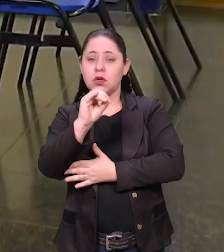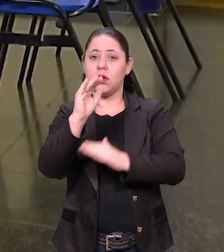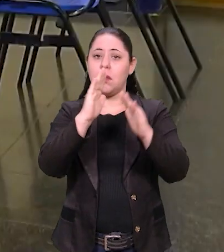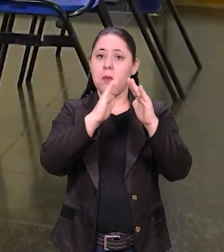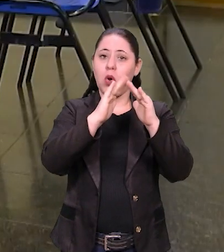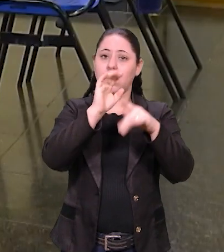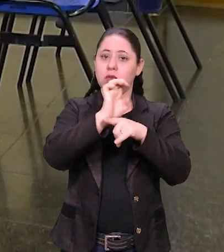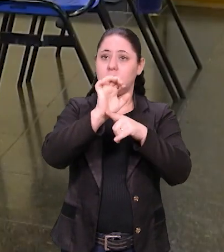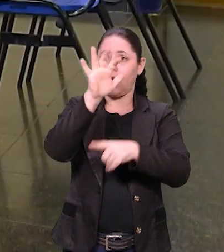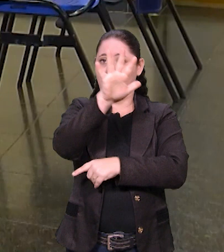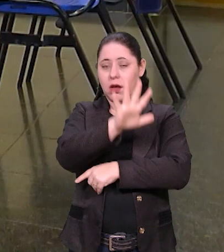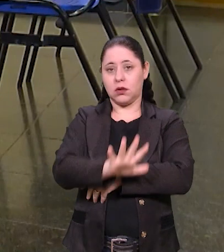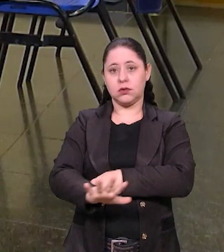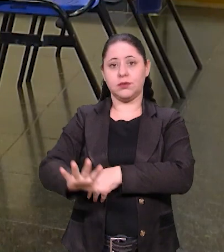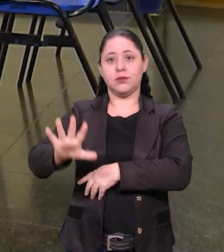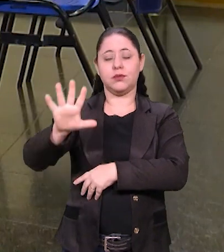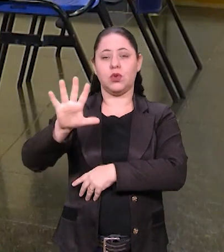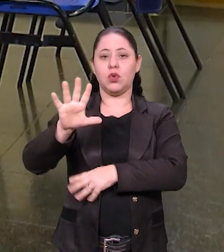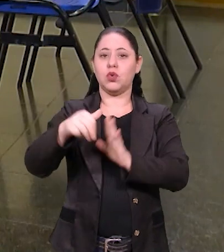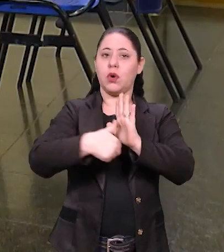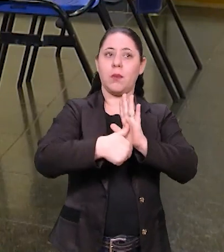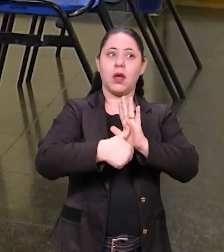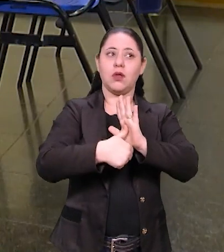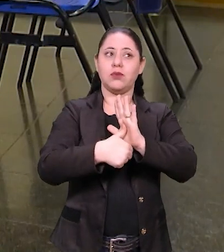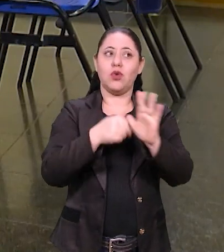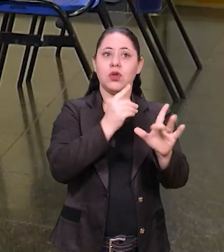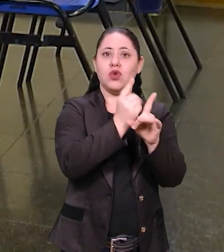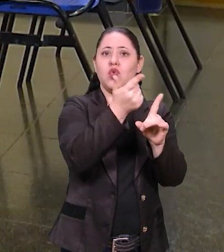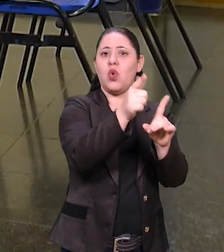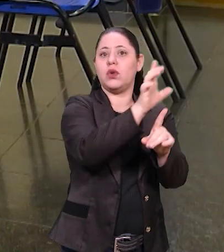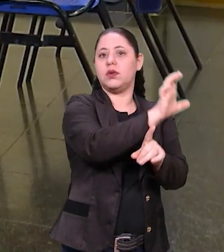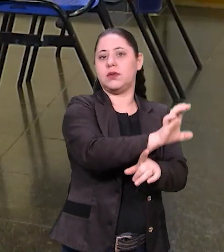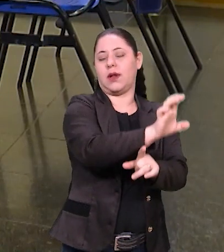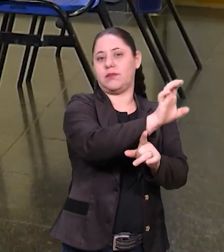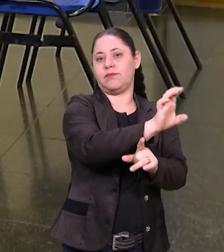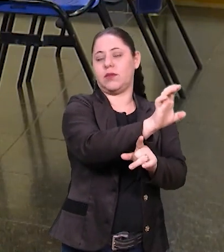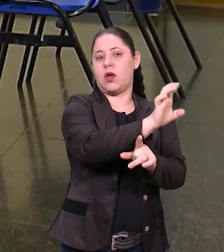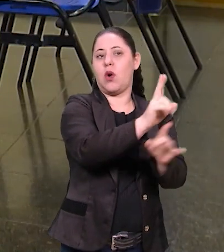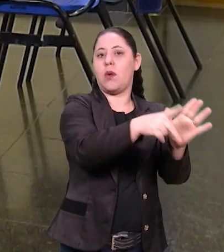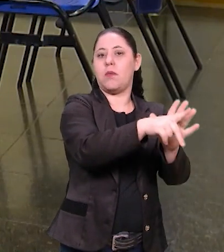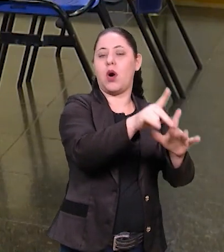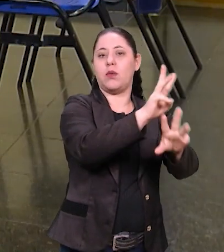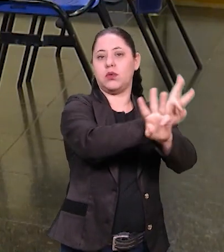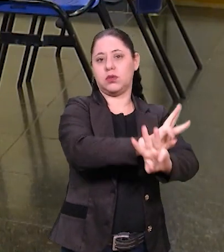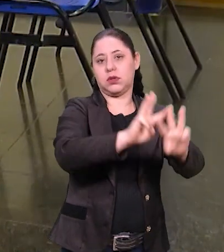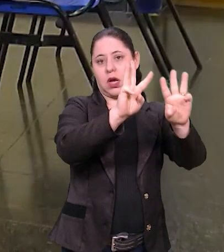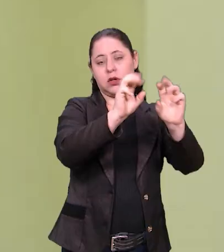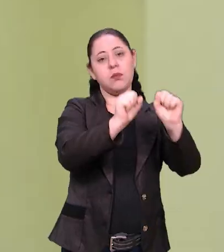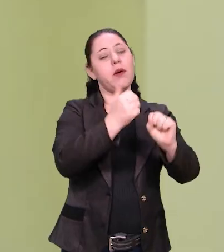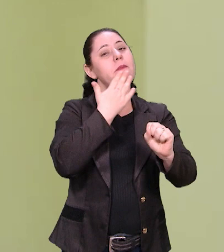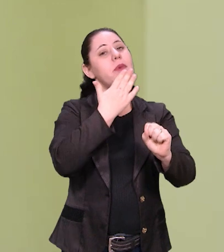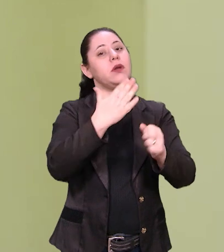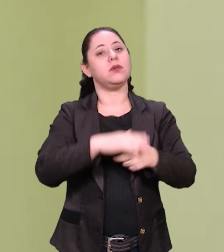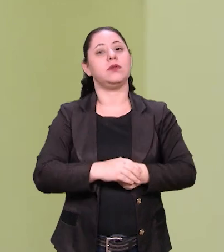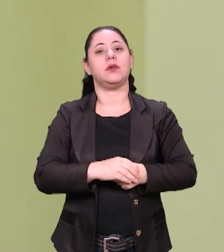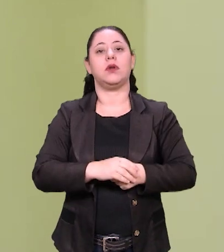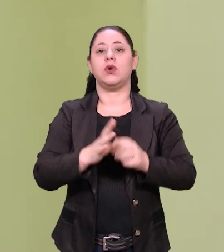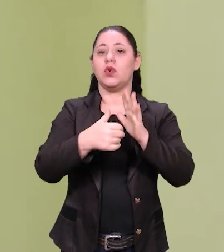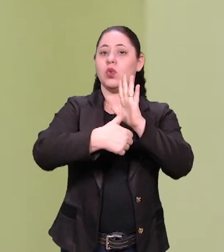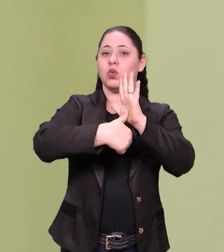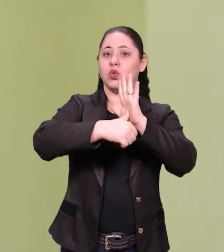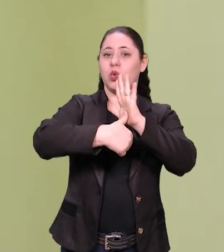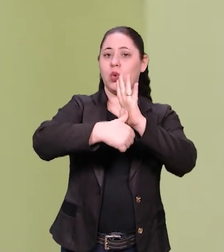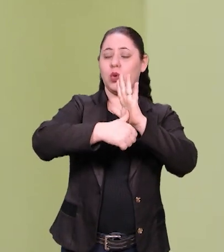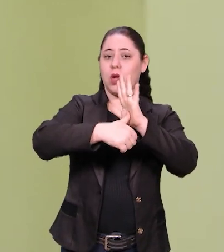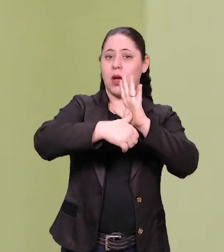e ele mora em um estado e o documento foi encontrado em outro estado, pelo próprio site ele pode solicitar que